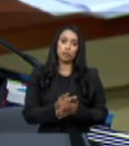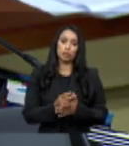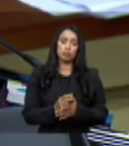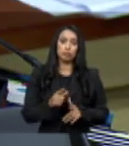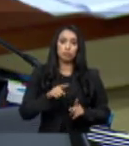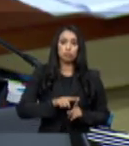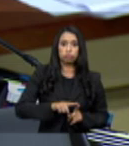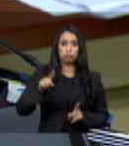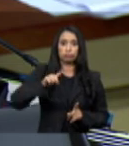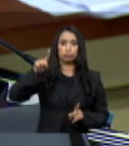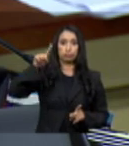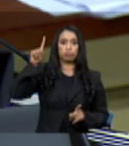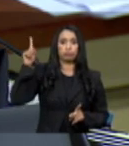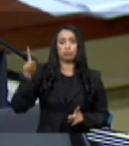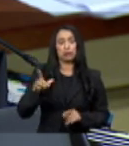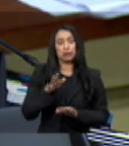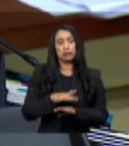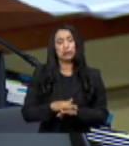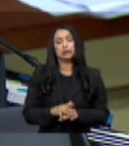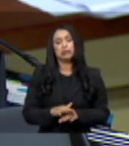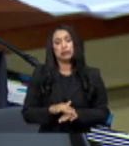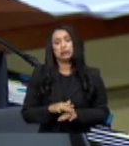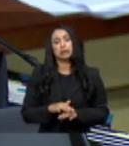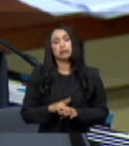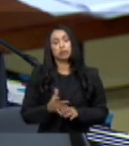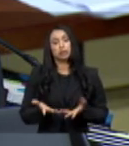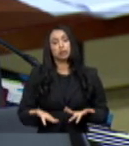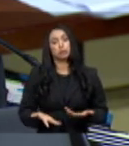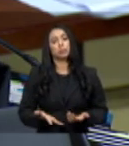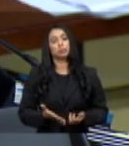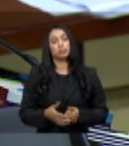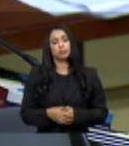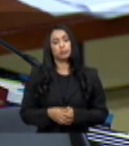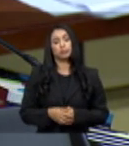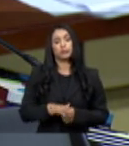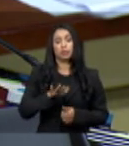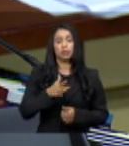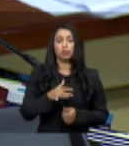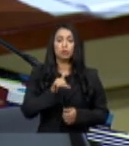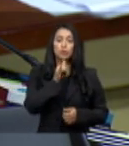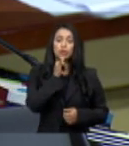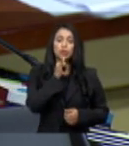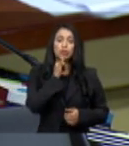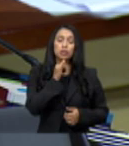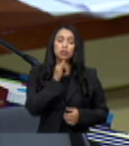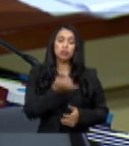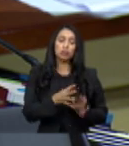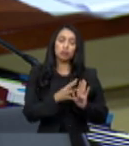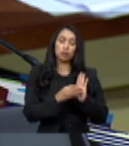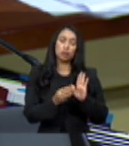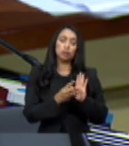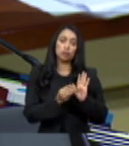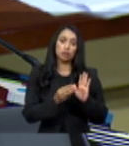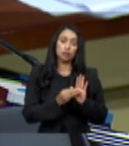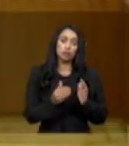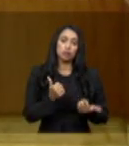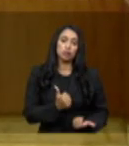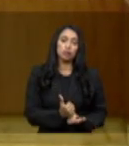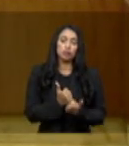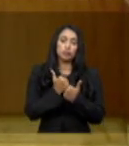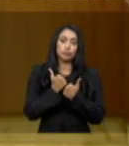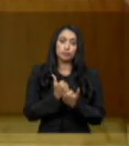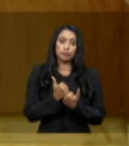escalada é da doença a tal como exemplo dado pelo vice-procurador-geral